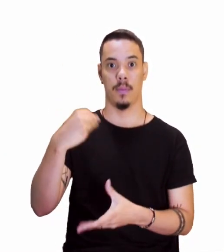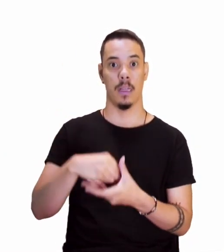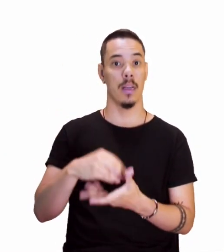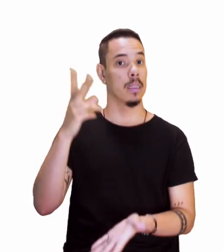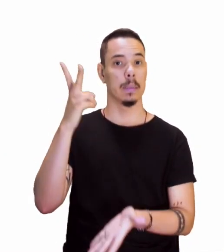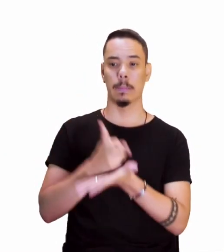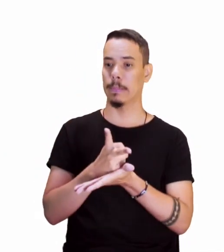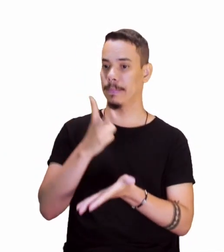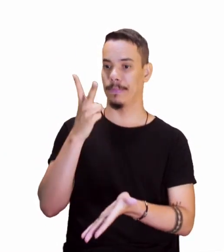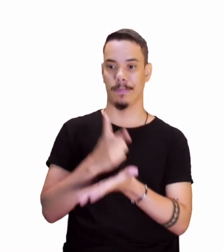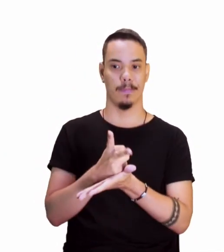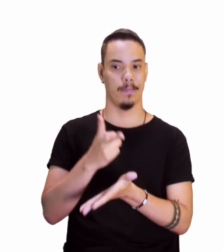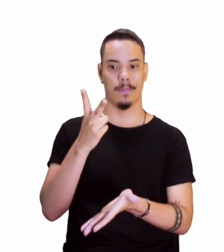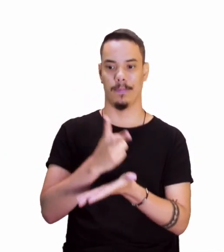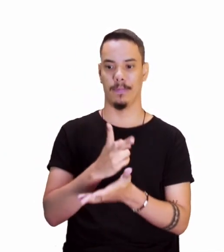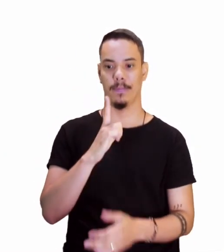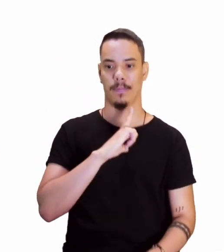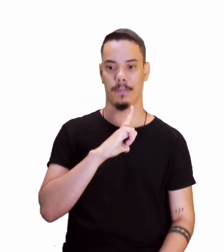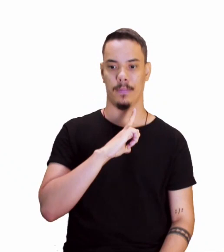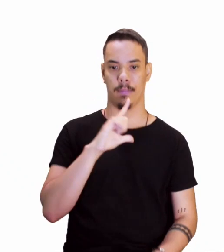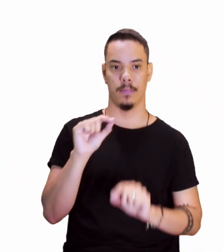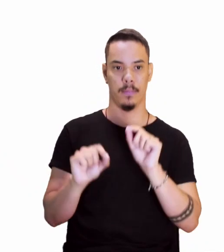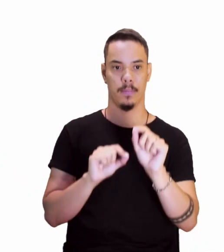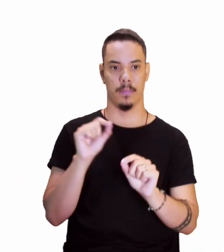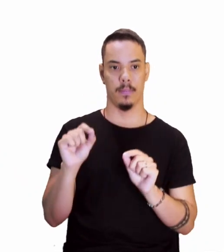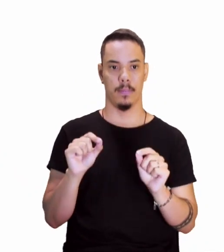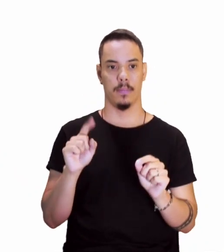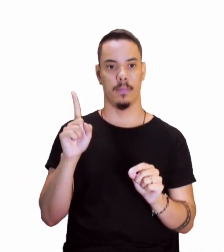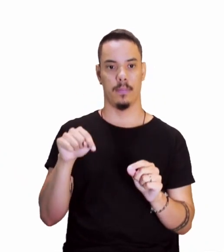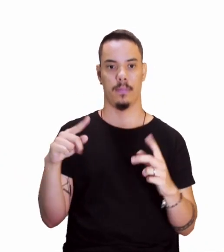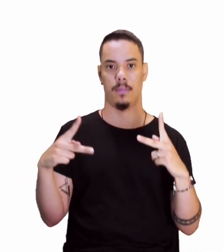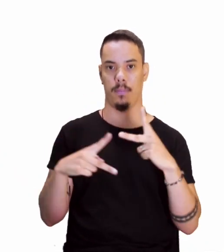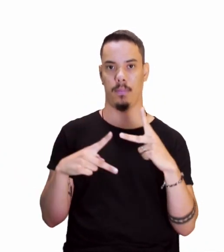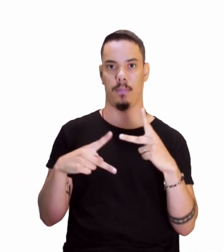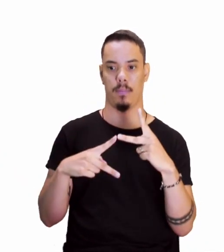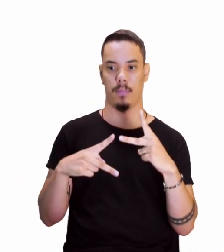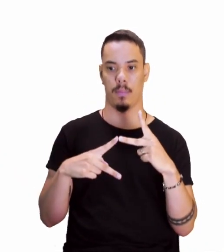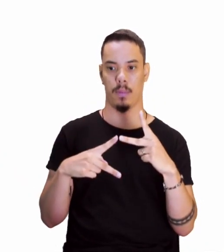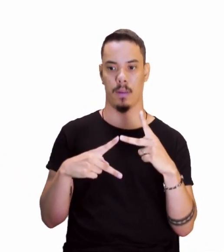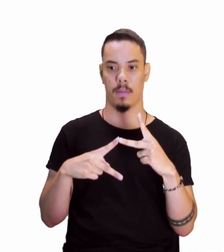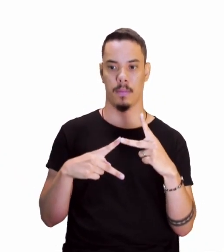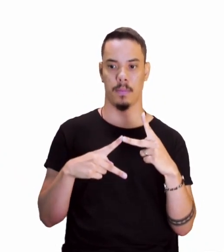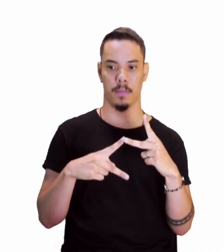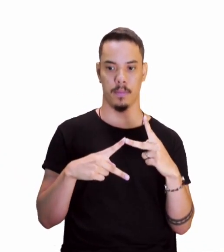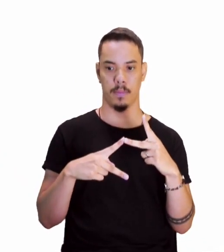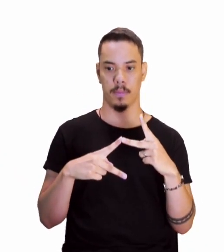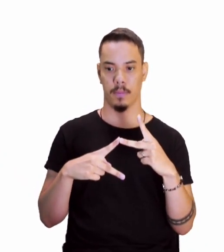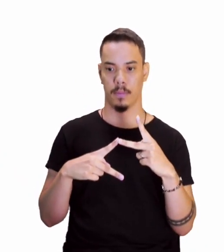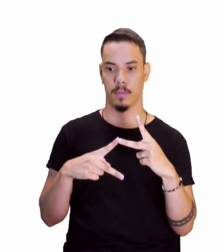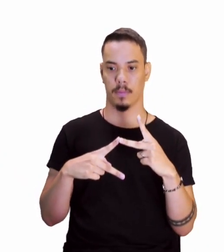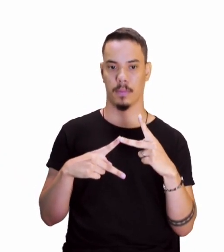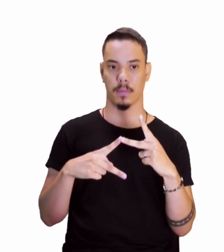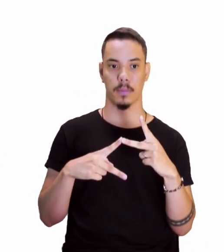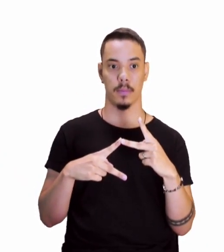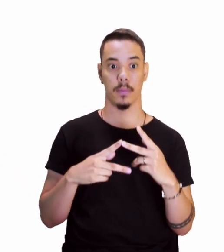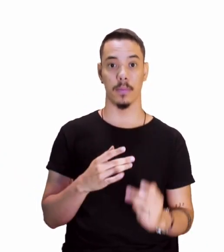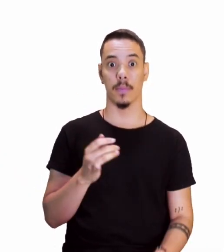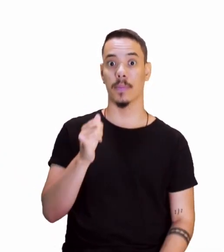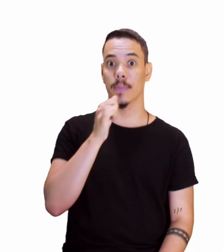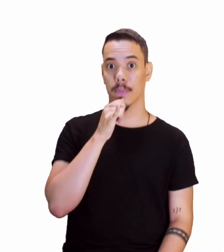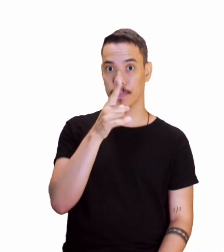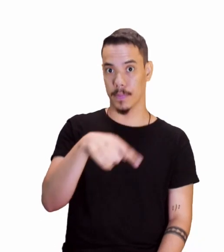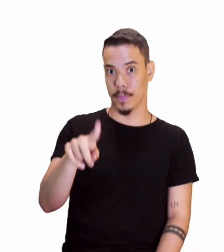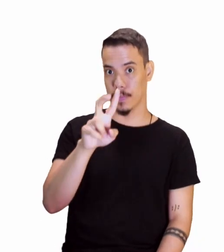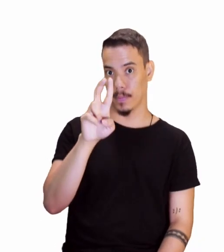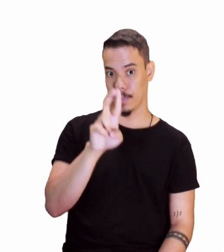sempre terá o quê? Uma preposição, tá bom? Aqui,